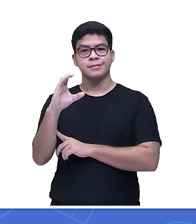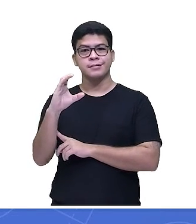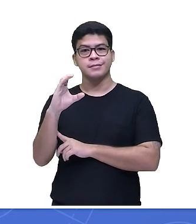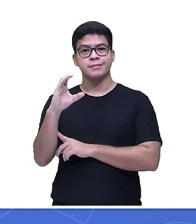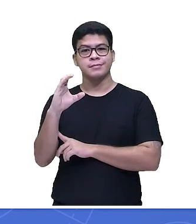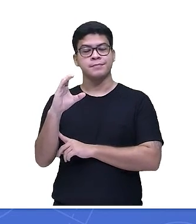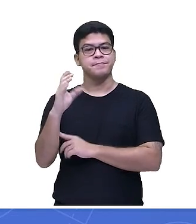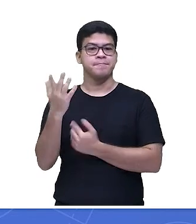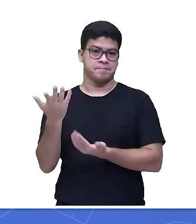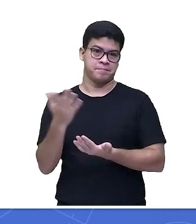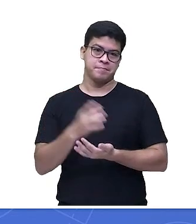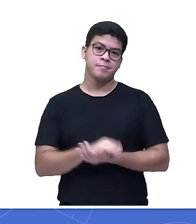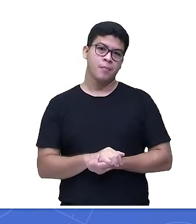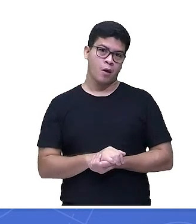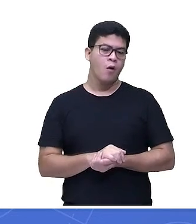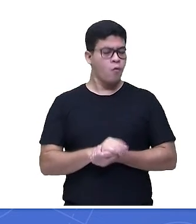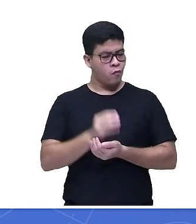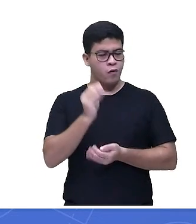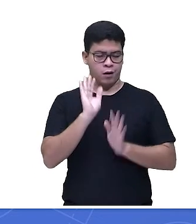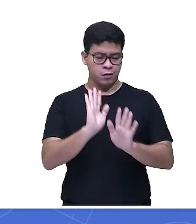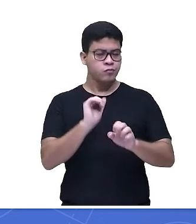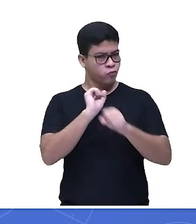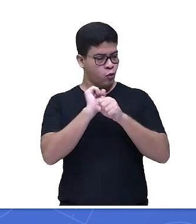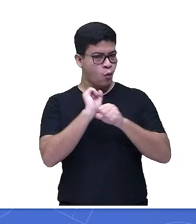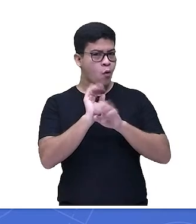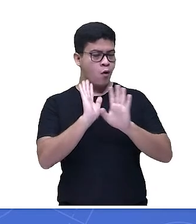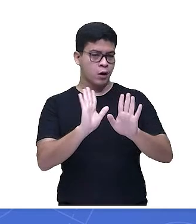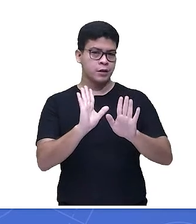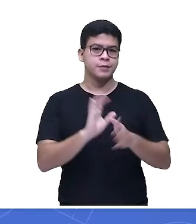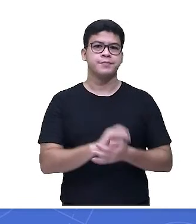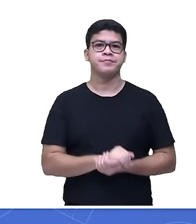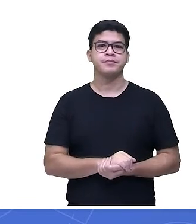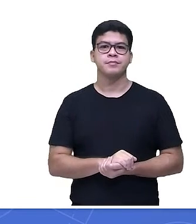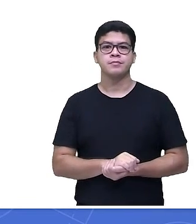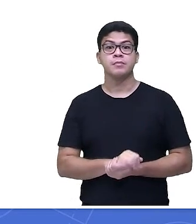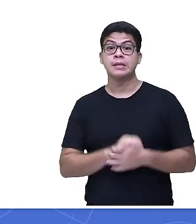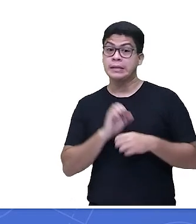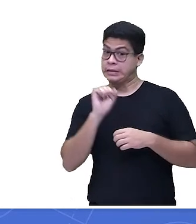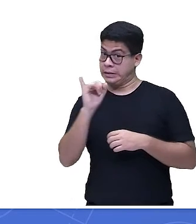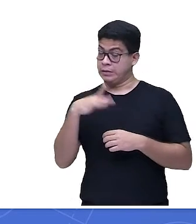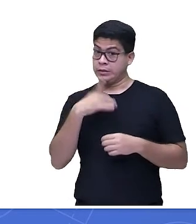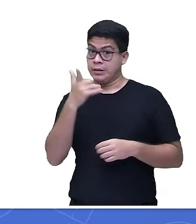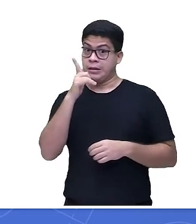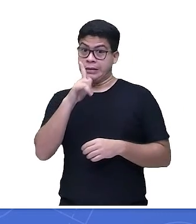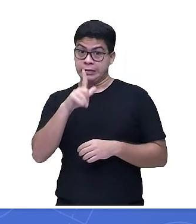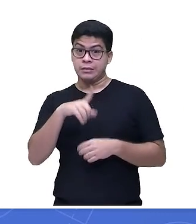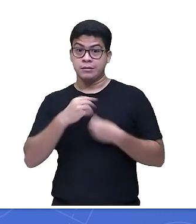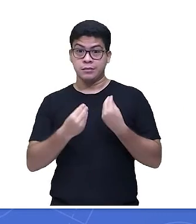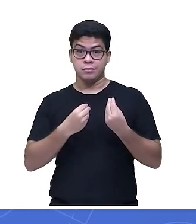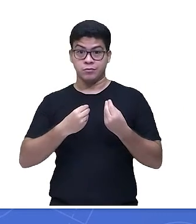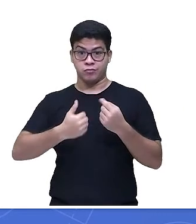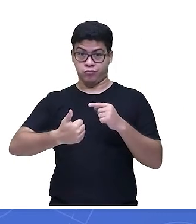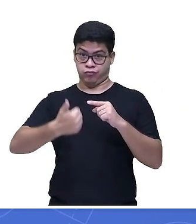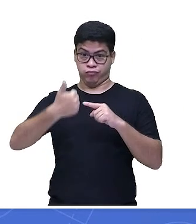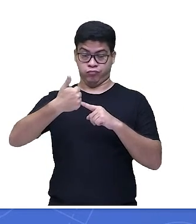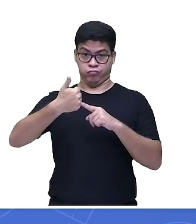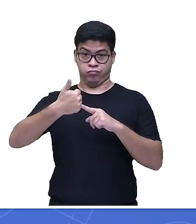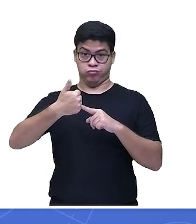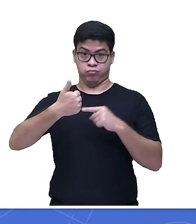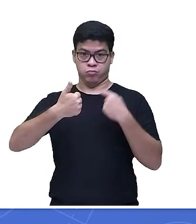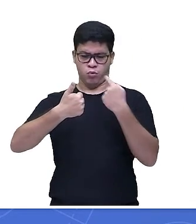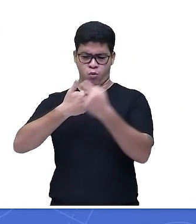a letra C. Vamos já ver, tá? Vamos já corrigir, hein, Kennedy? Se você acertou, você vai botar assim